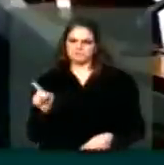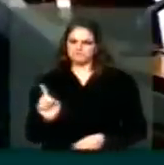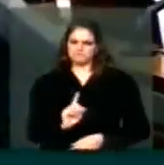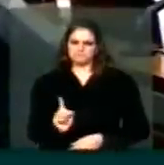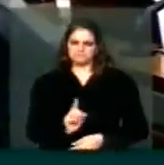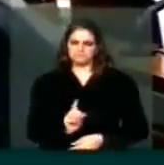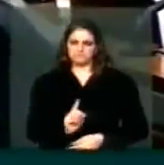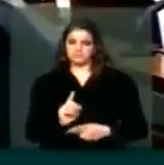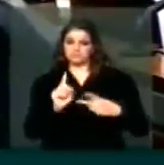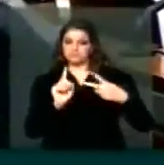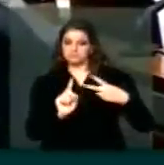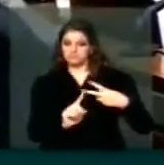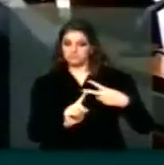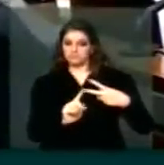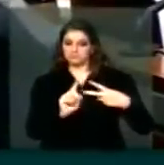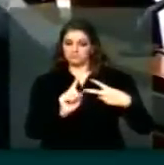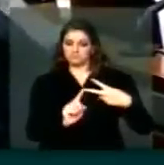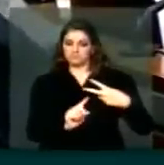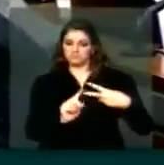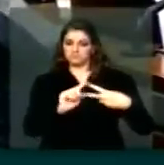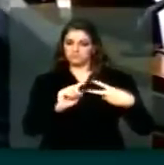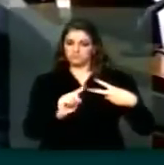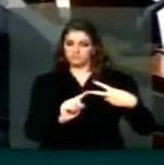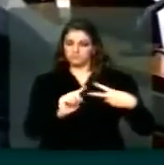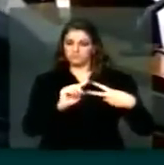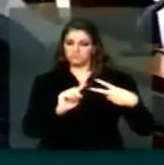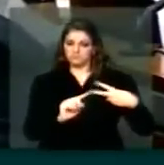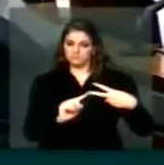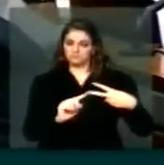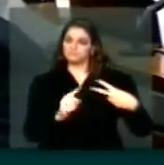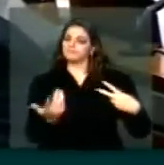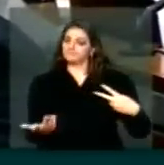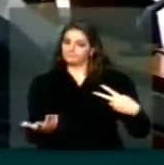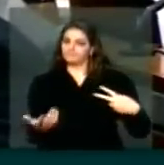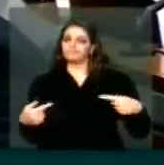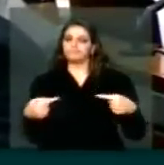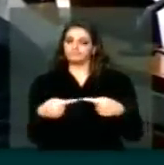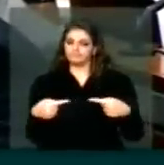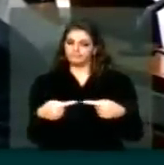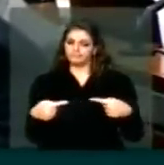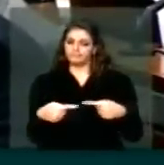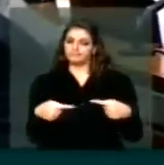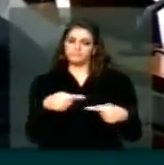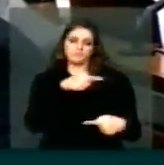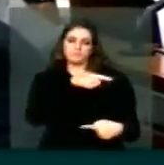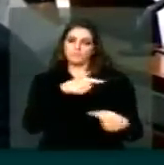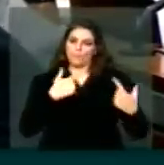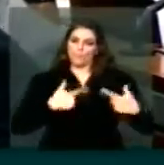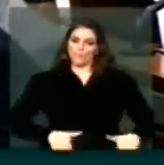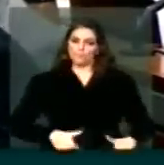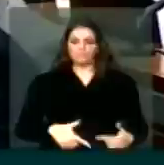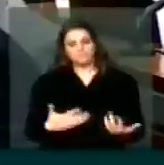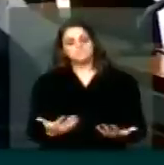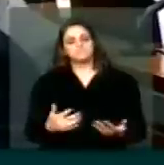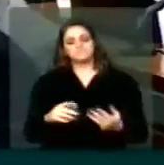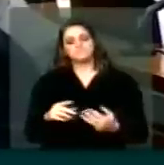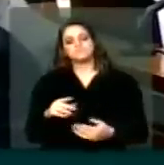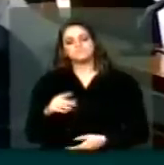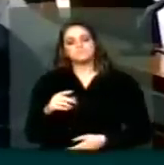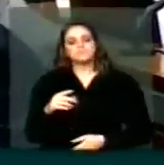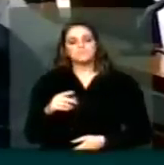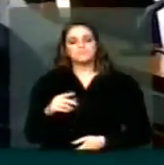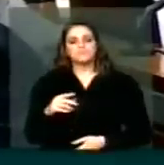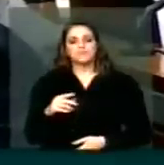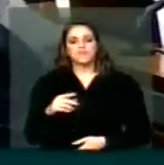Portanto, mais um fato a corroborar a tese esposada aqui pelo presidente Eduardo Cunha. No que tange a